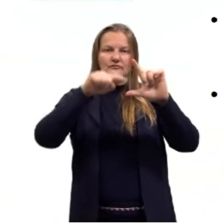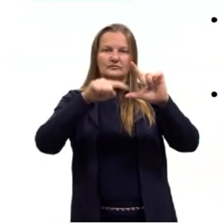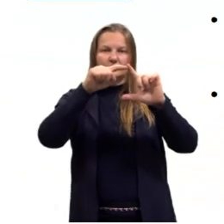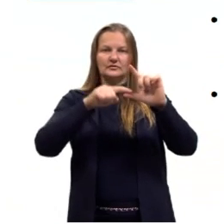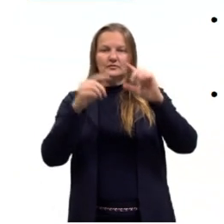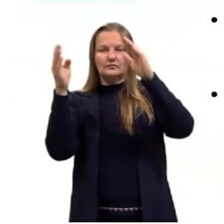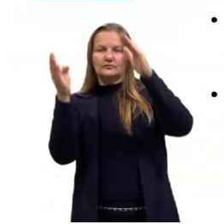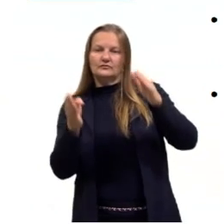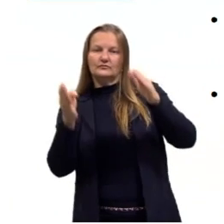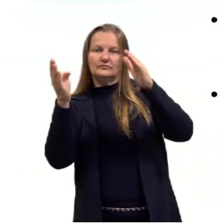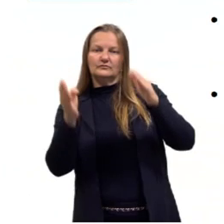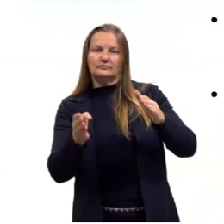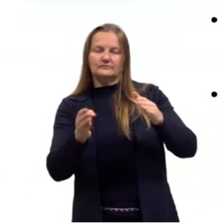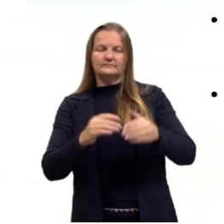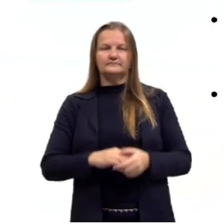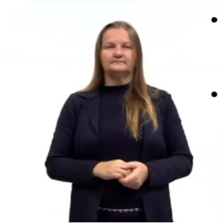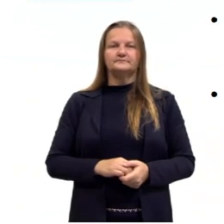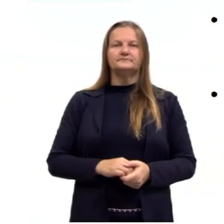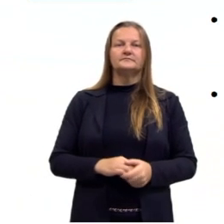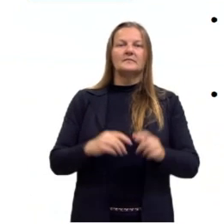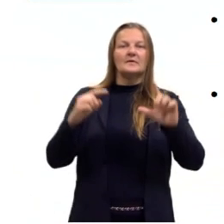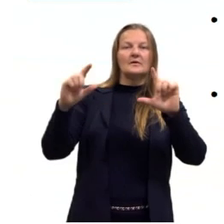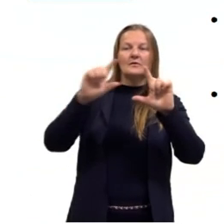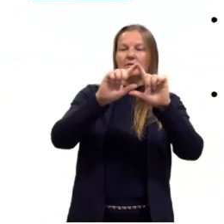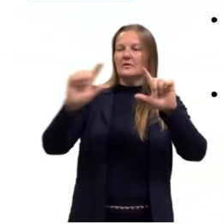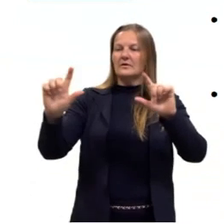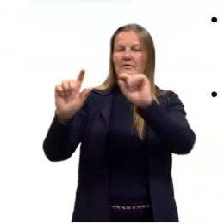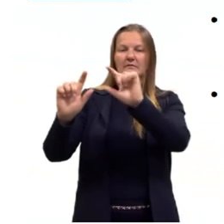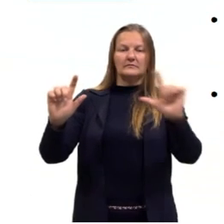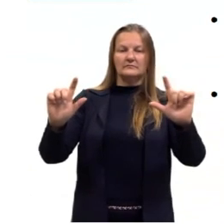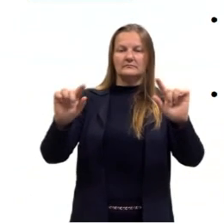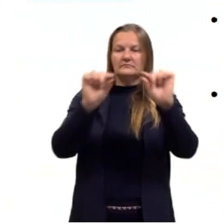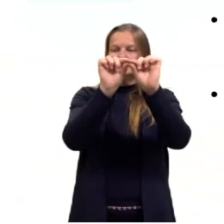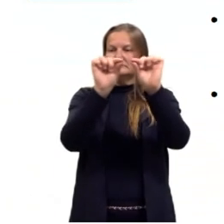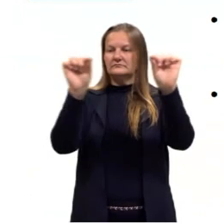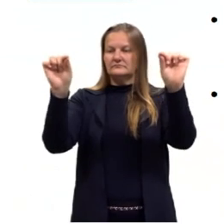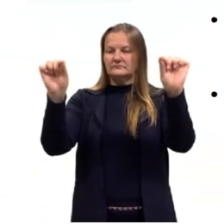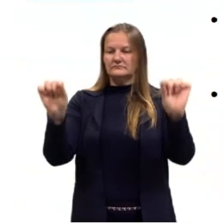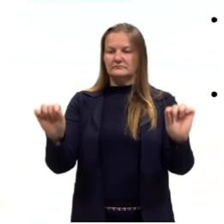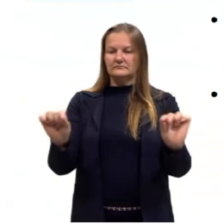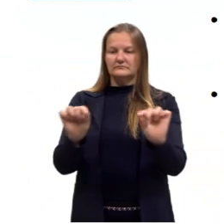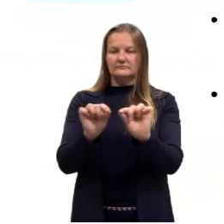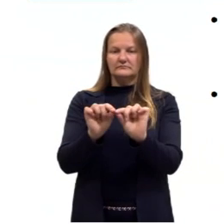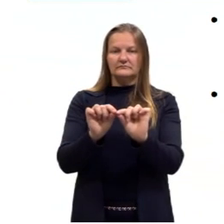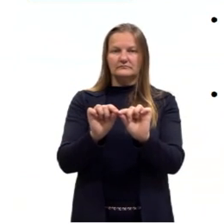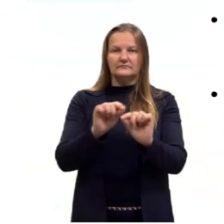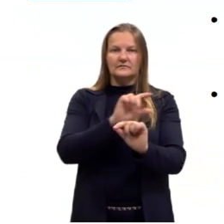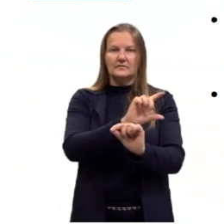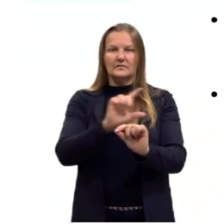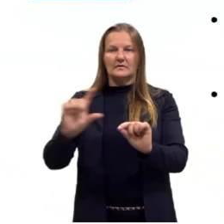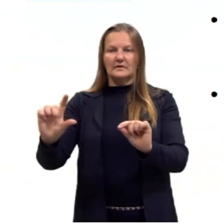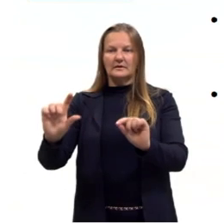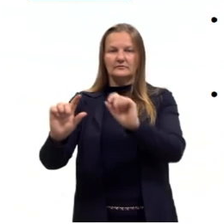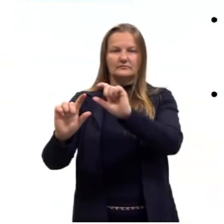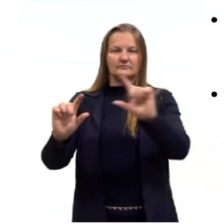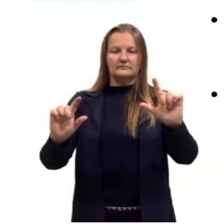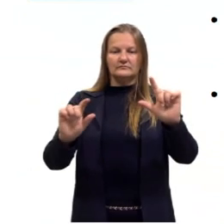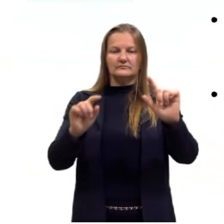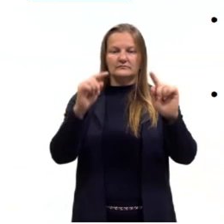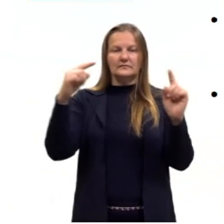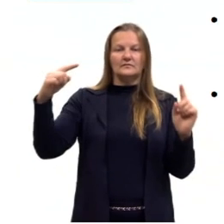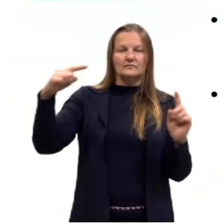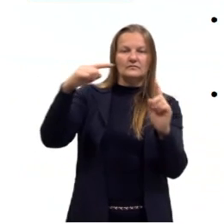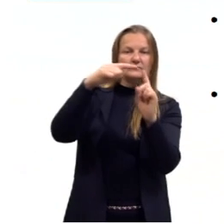diagonais os lados são segmentos de reta que contorna não né o nosso polígono os